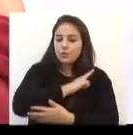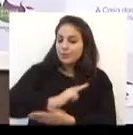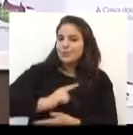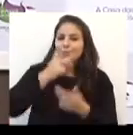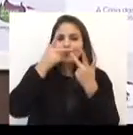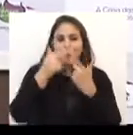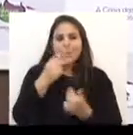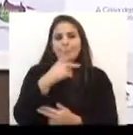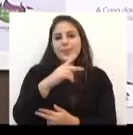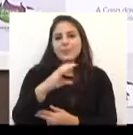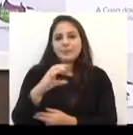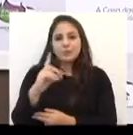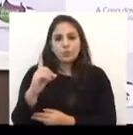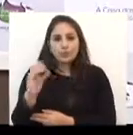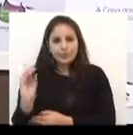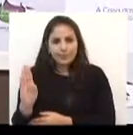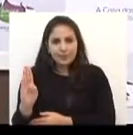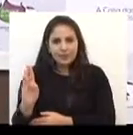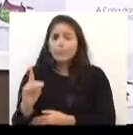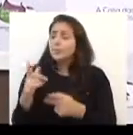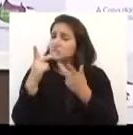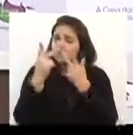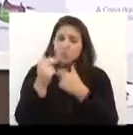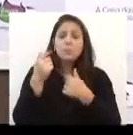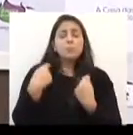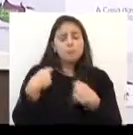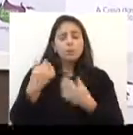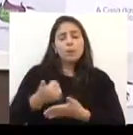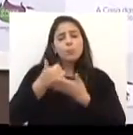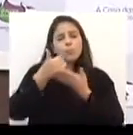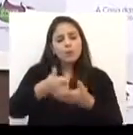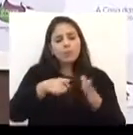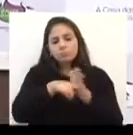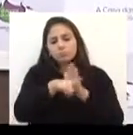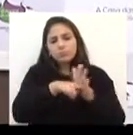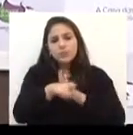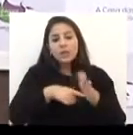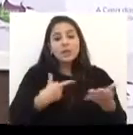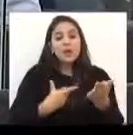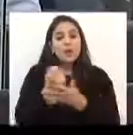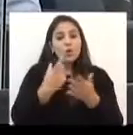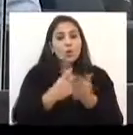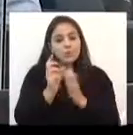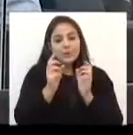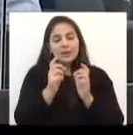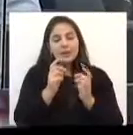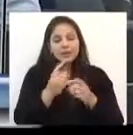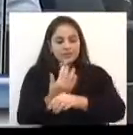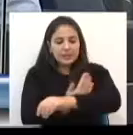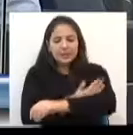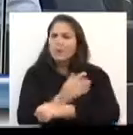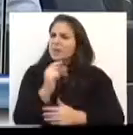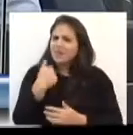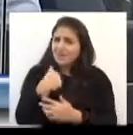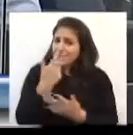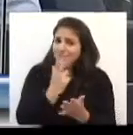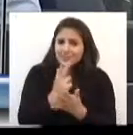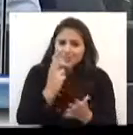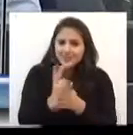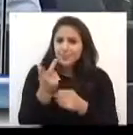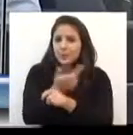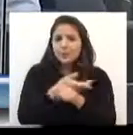PCdoB, mas ainda assim decidiu apoiar a investigação sobre a compra de grama. Estarei sempre